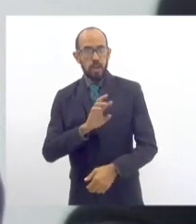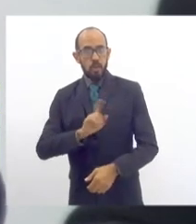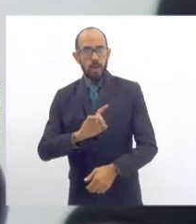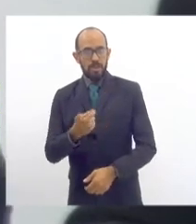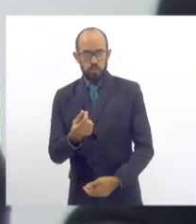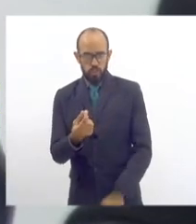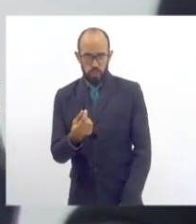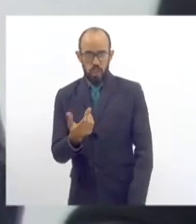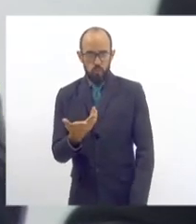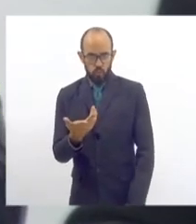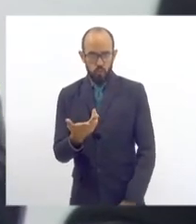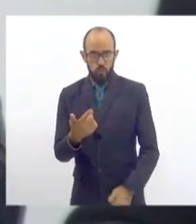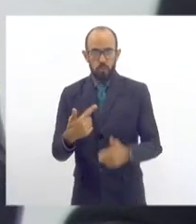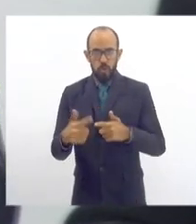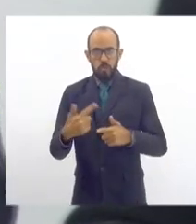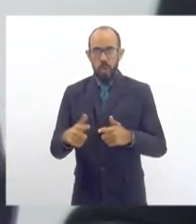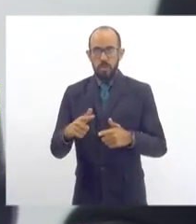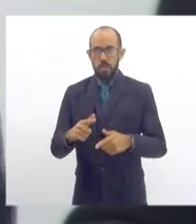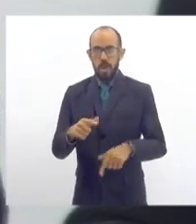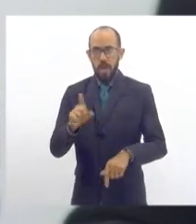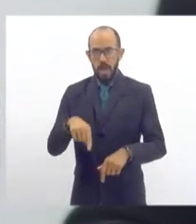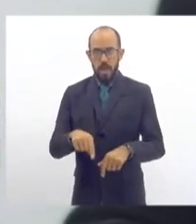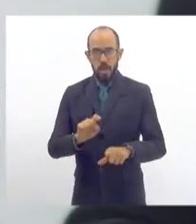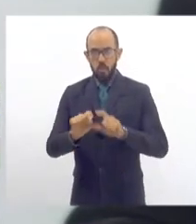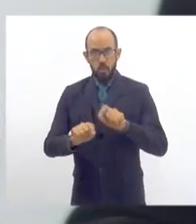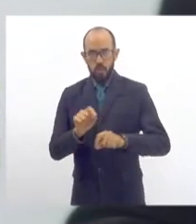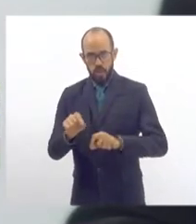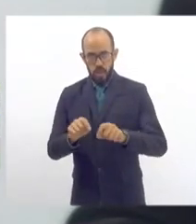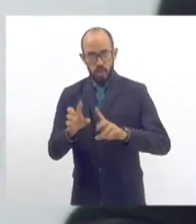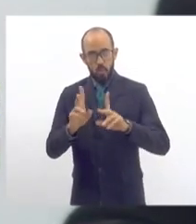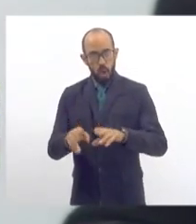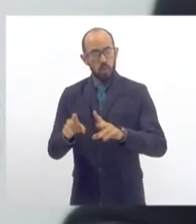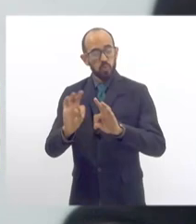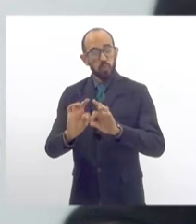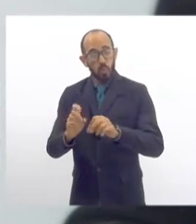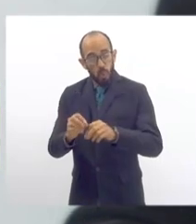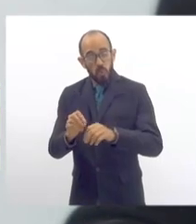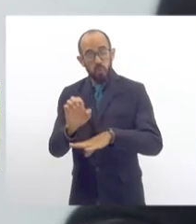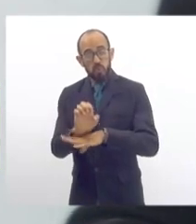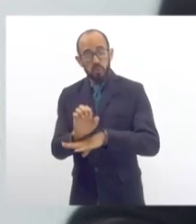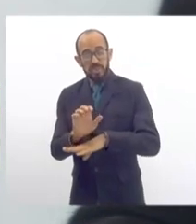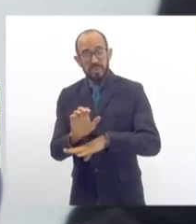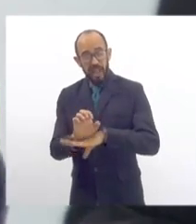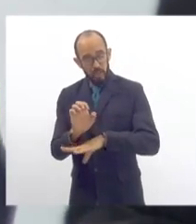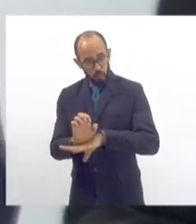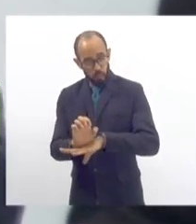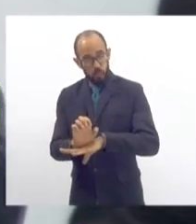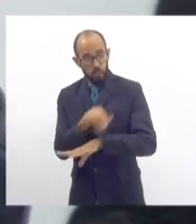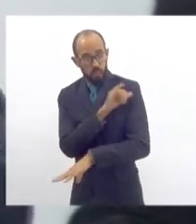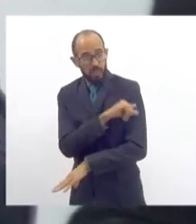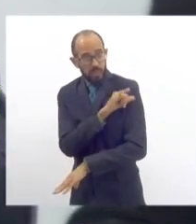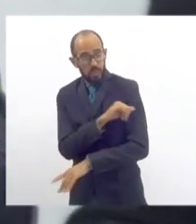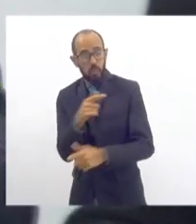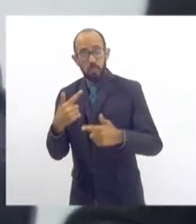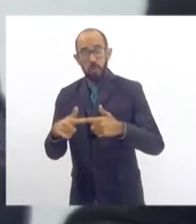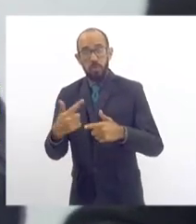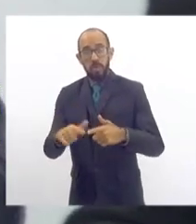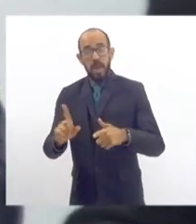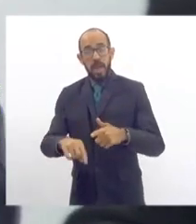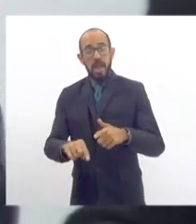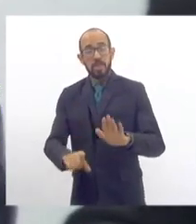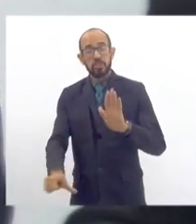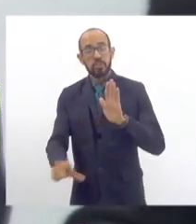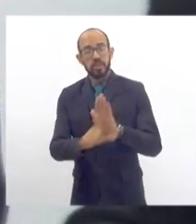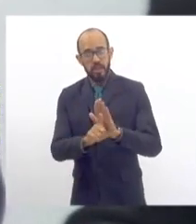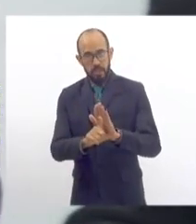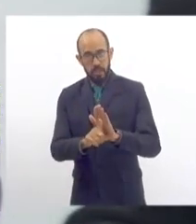financeiro. O problema do Detran hoje, como em todo o Estado do Rio de Janeiro e todos os servidores, é uma questão legal de se